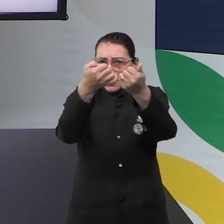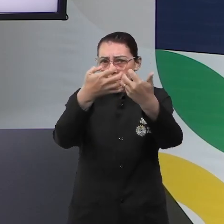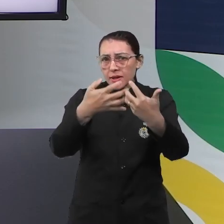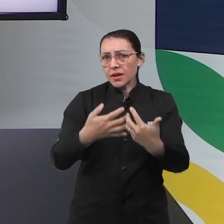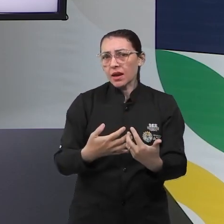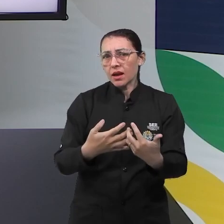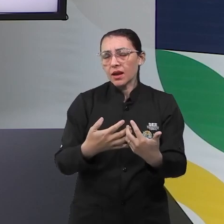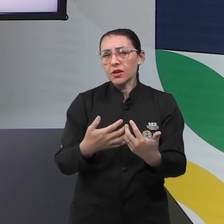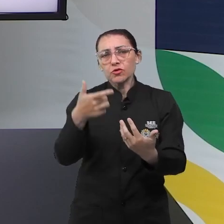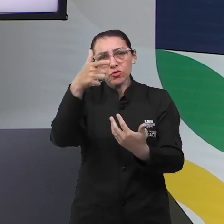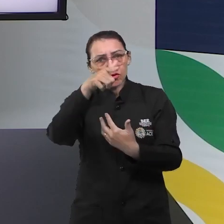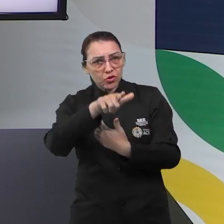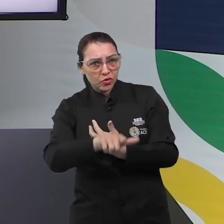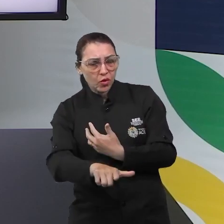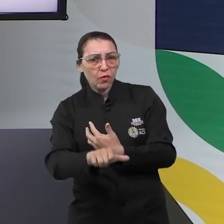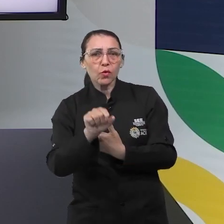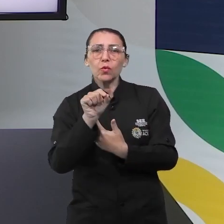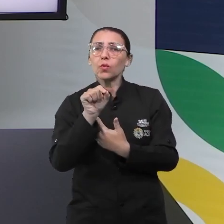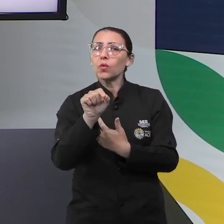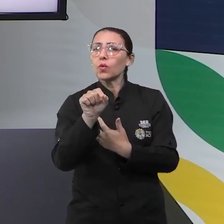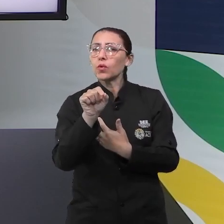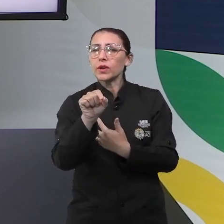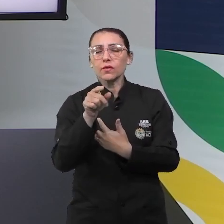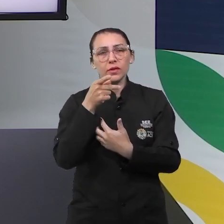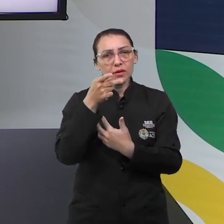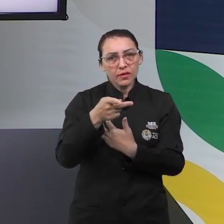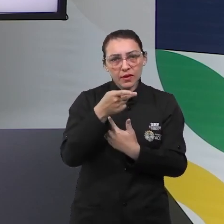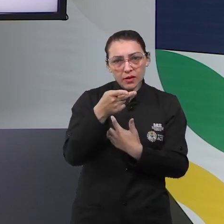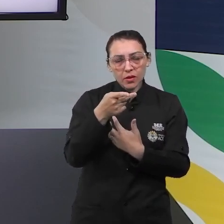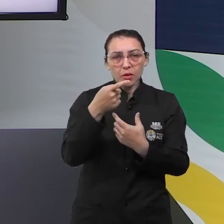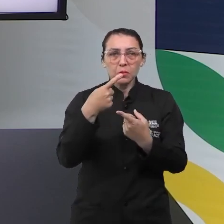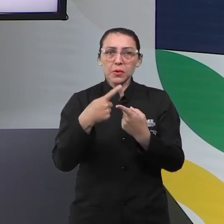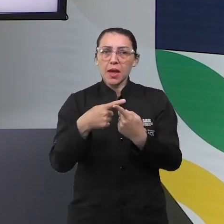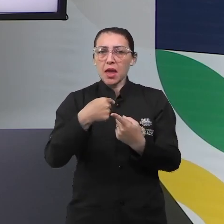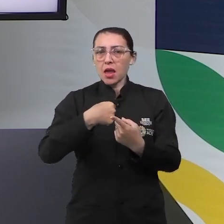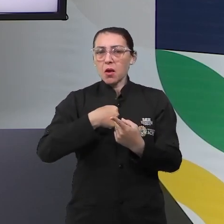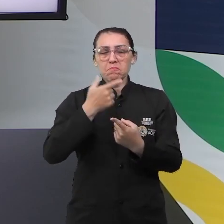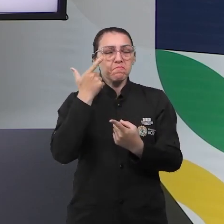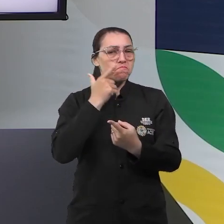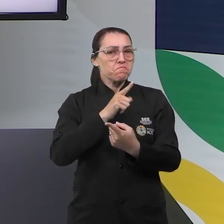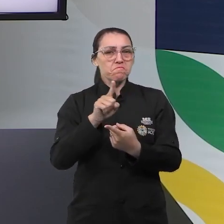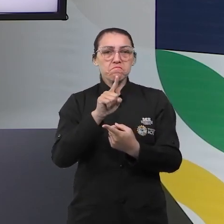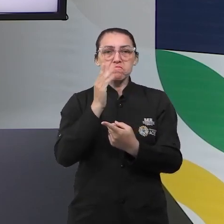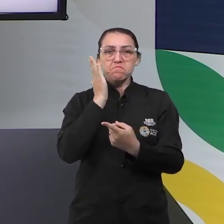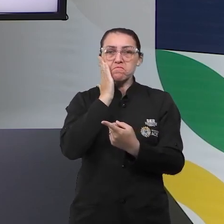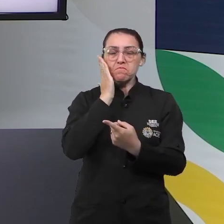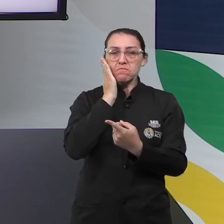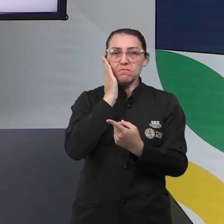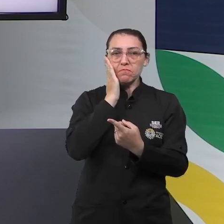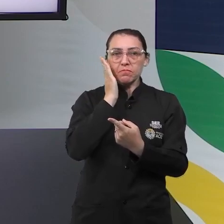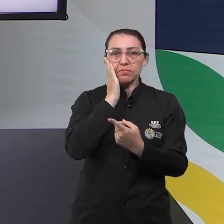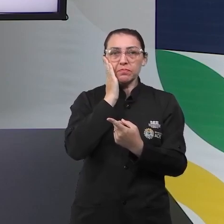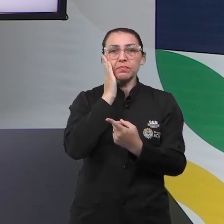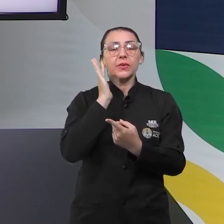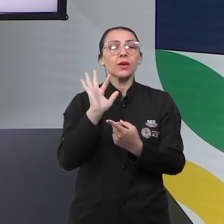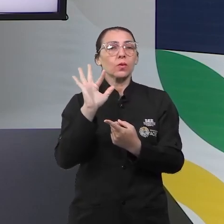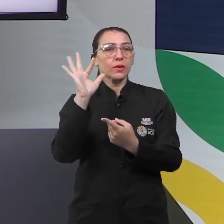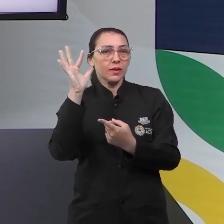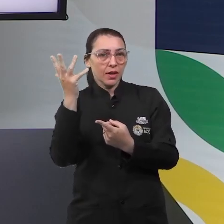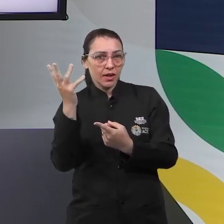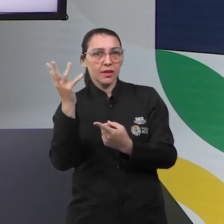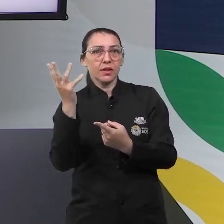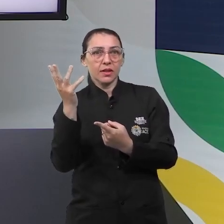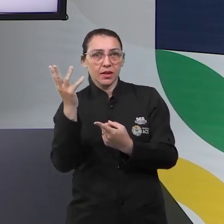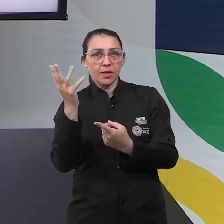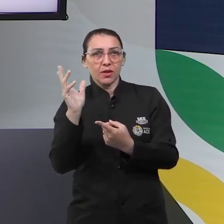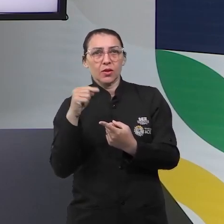explicar novamente o que você quis dizer? Porque eu não consegui entender. Isso acontece